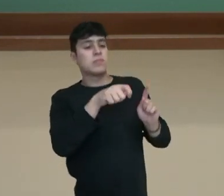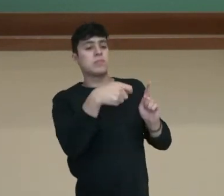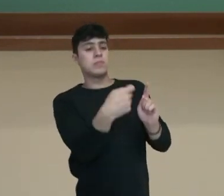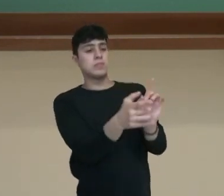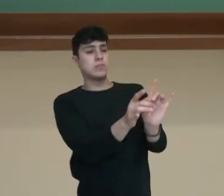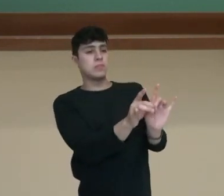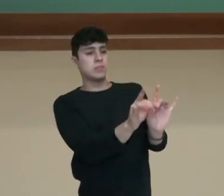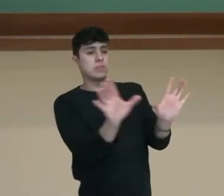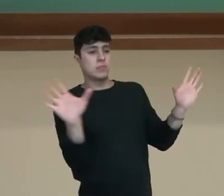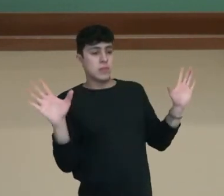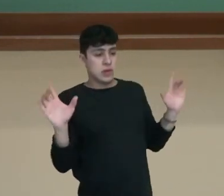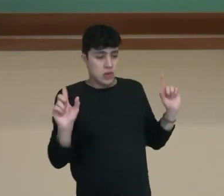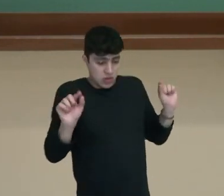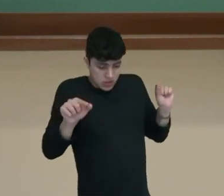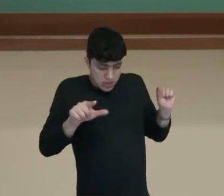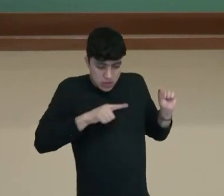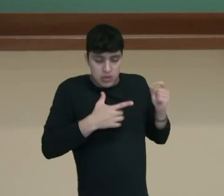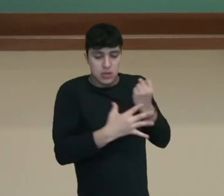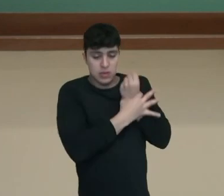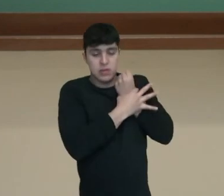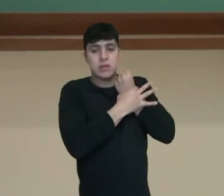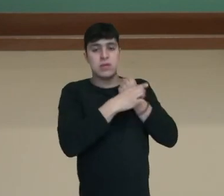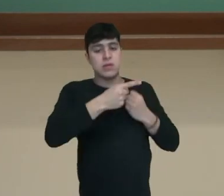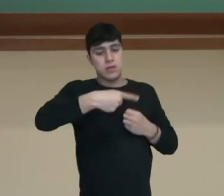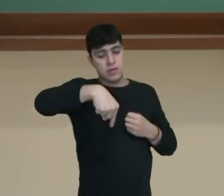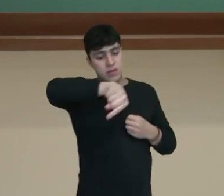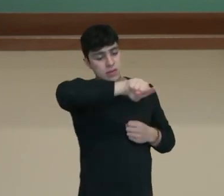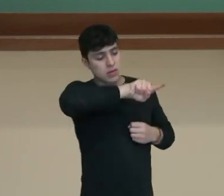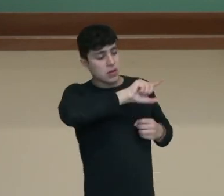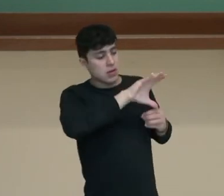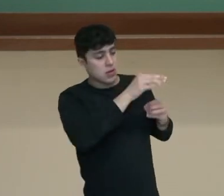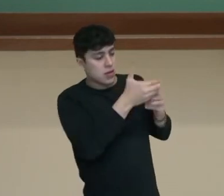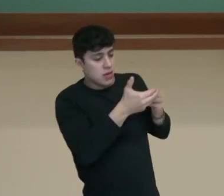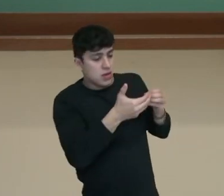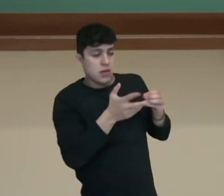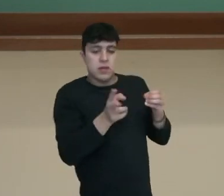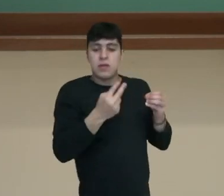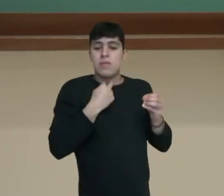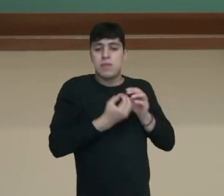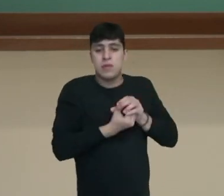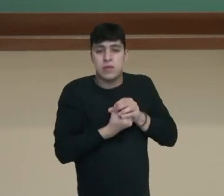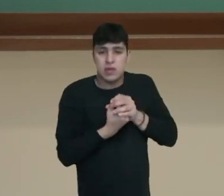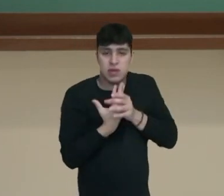está garantido que, né? O Estado não pode criar